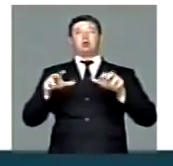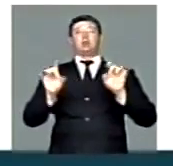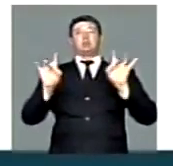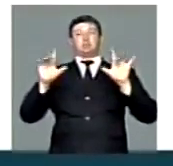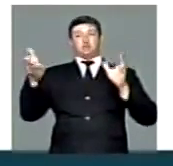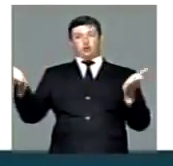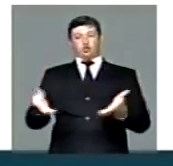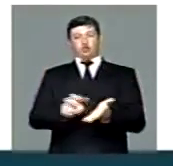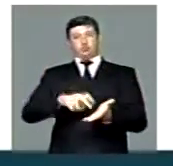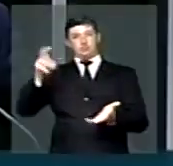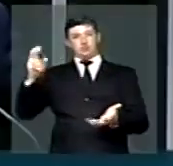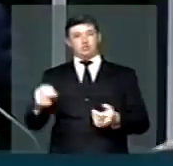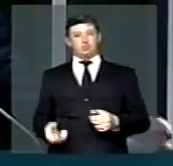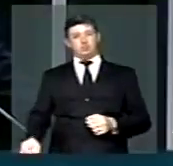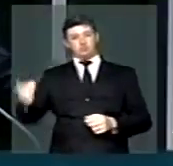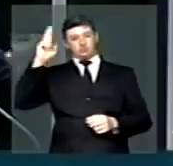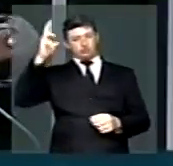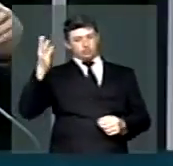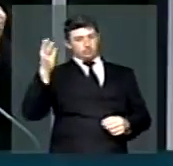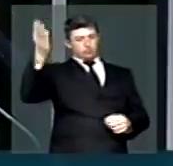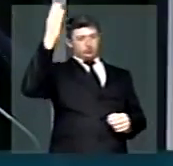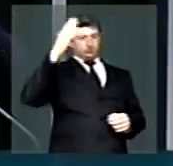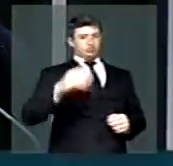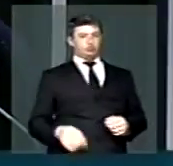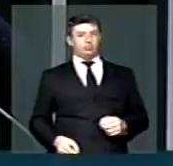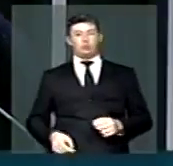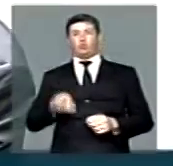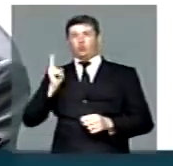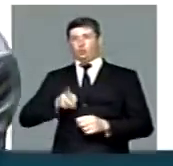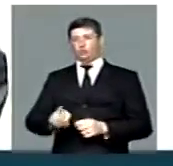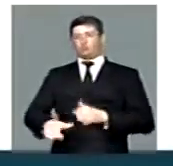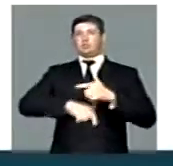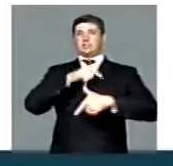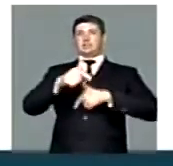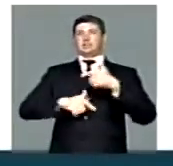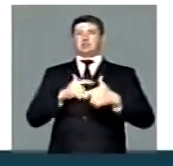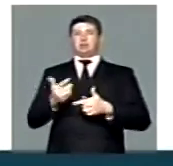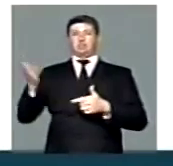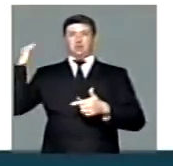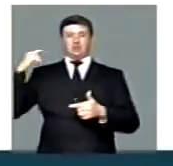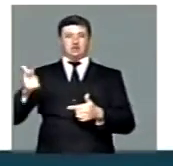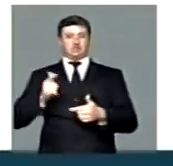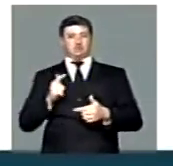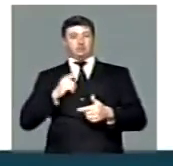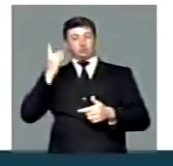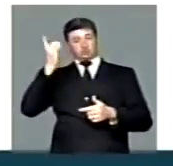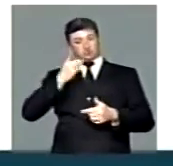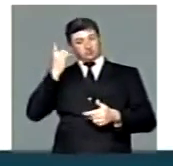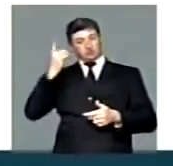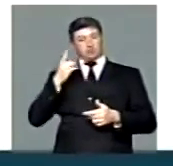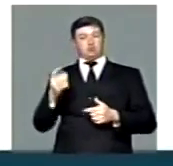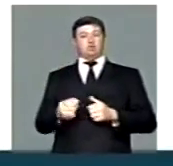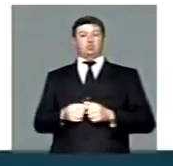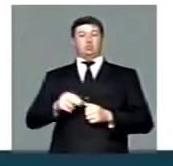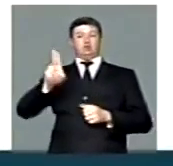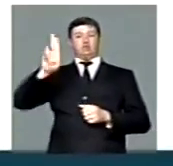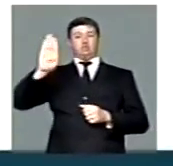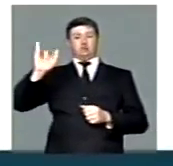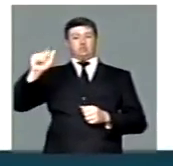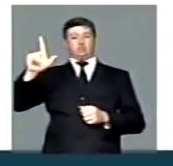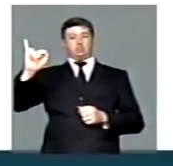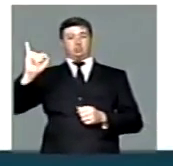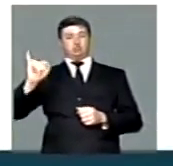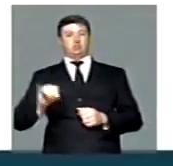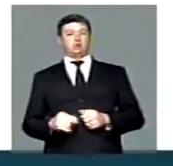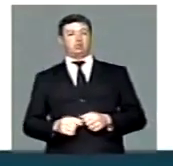hoje. Vossa Excelência sequenciou aquele trabalho inicial do deputado Dr.